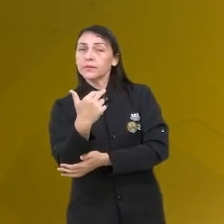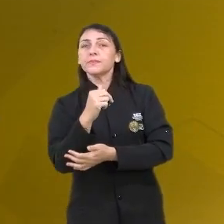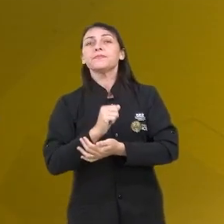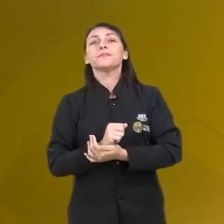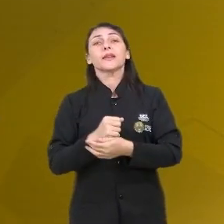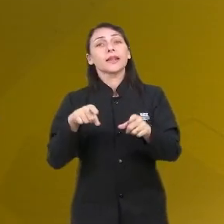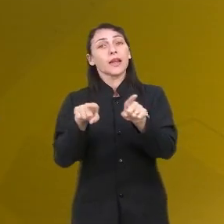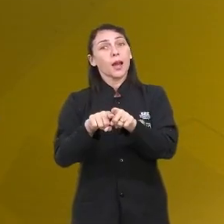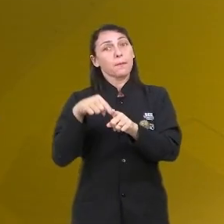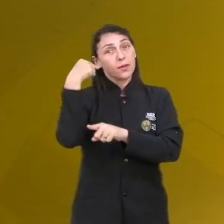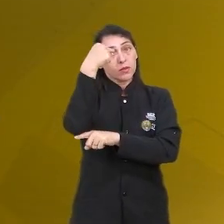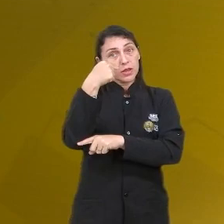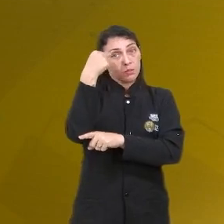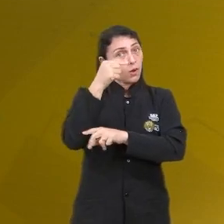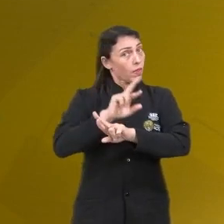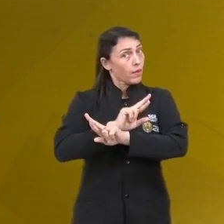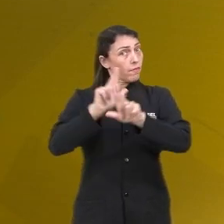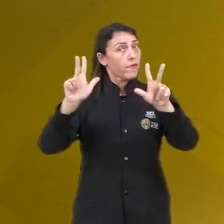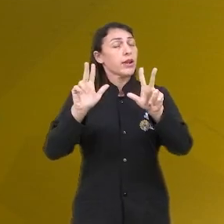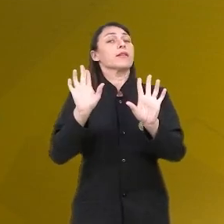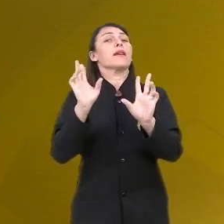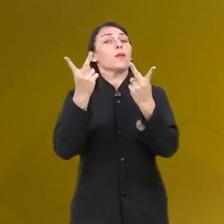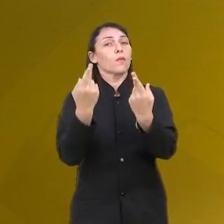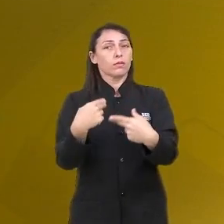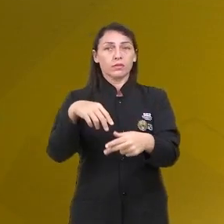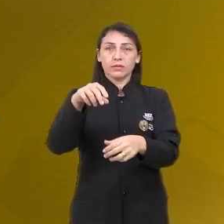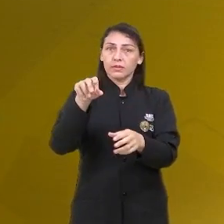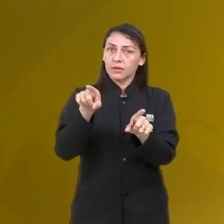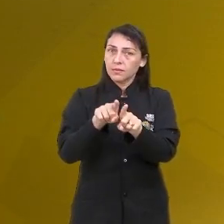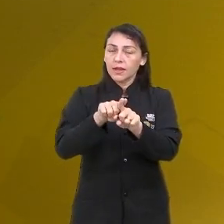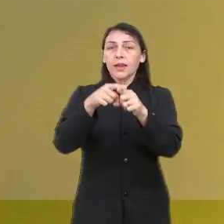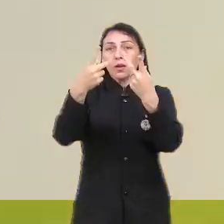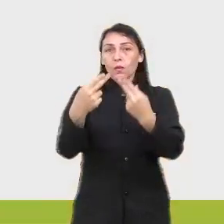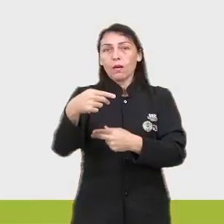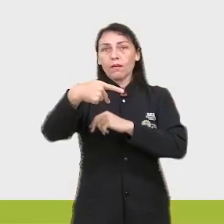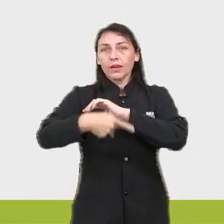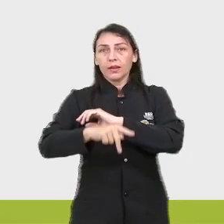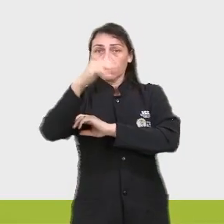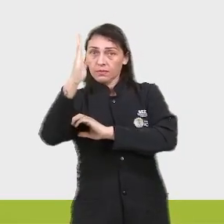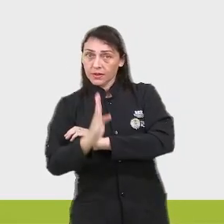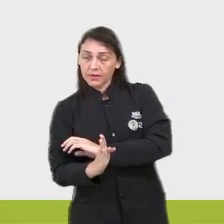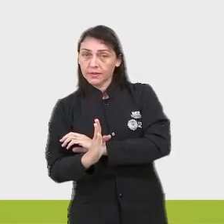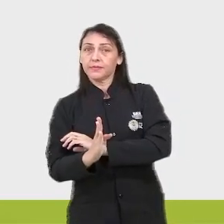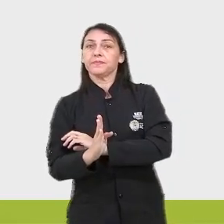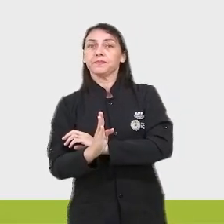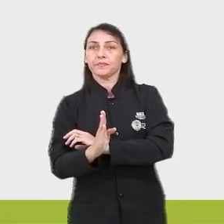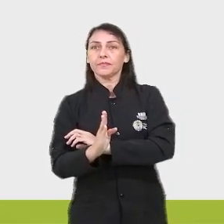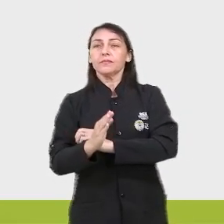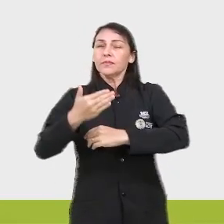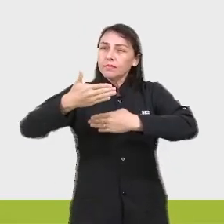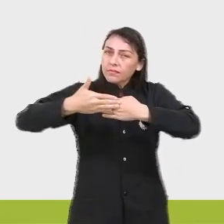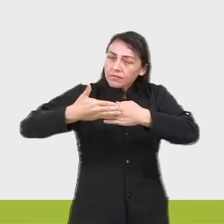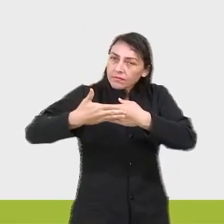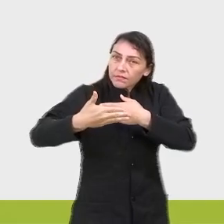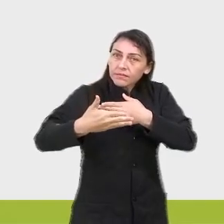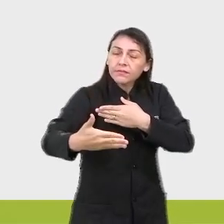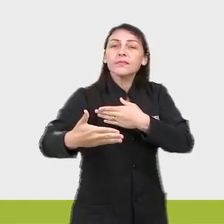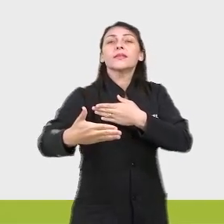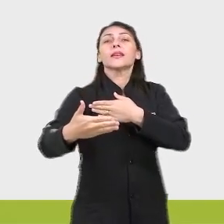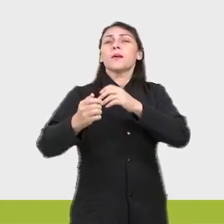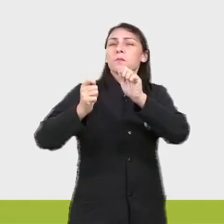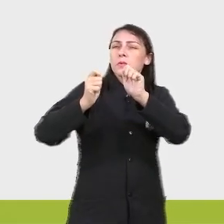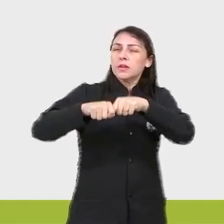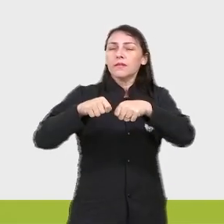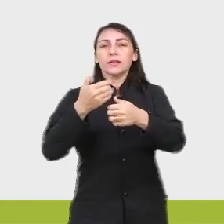E da língua espanhola isso não vai ser diferente. As expressões idiomáticas, além de serem um ponto de partida de